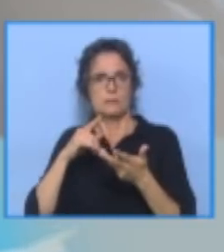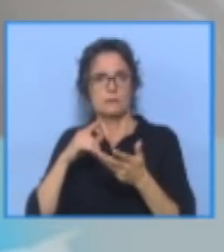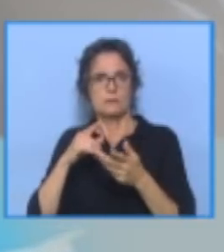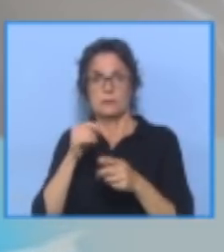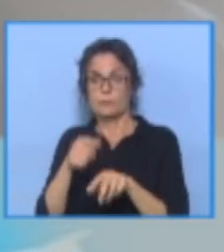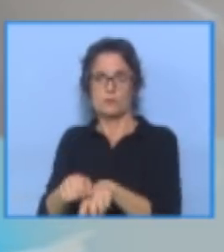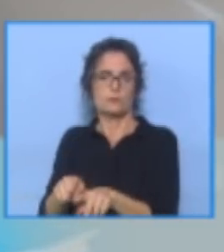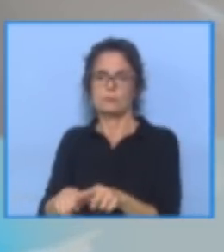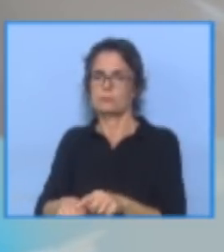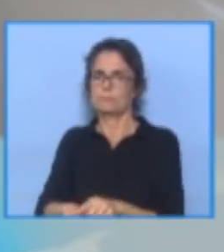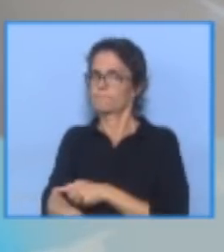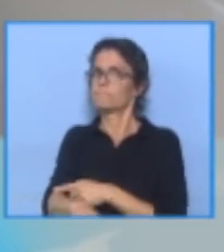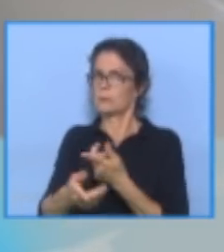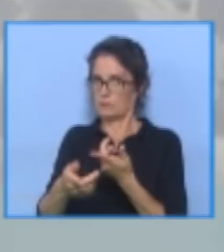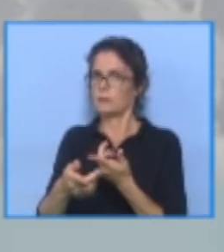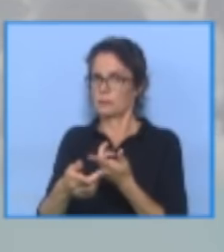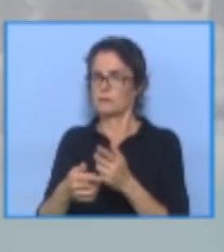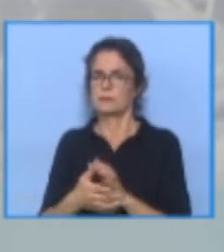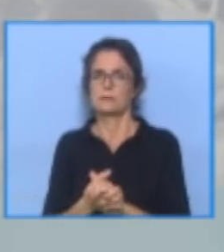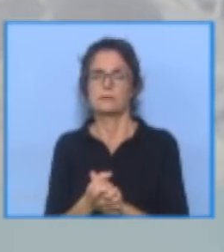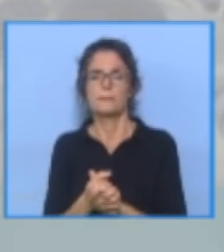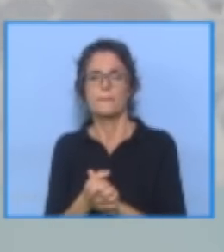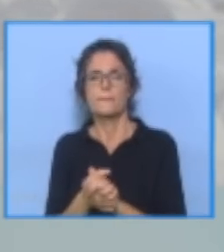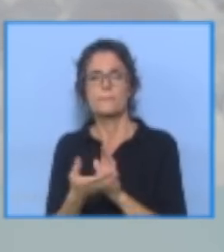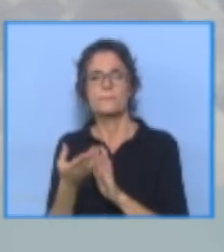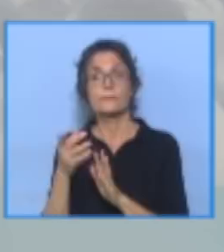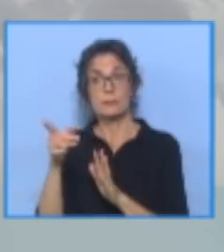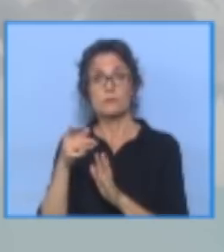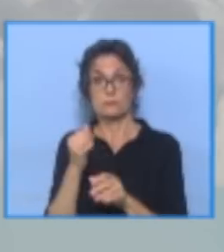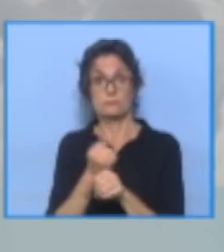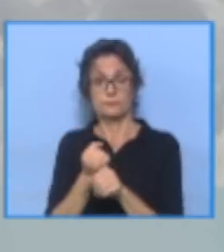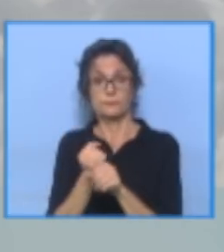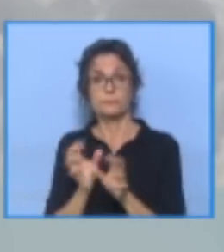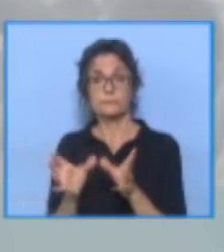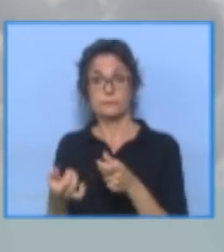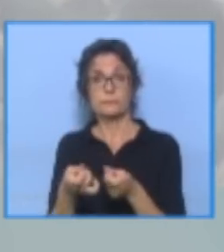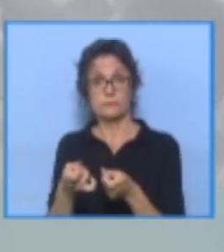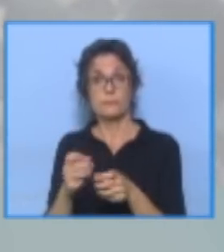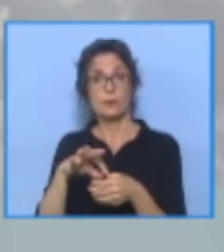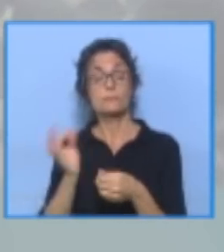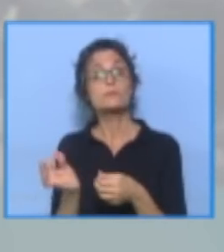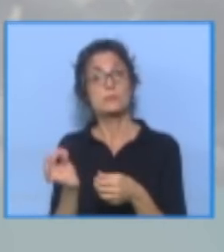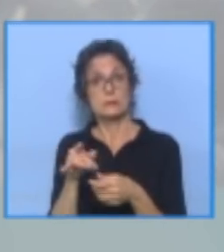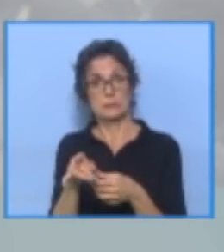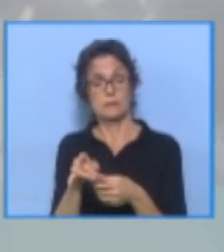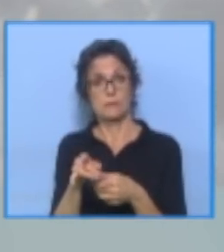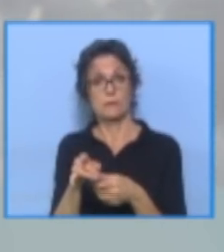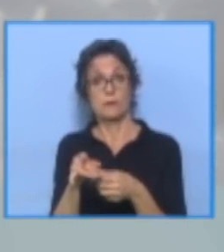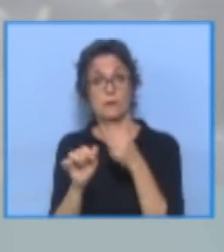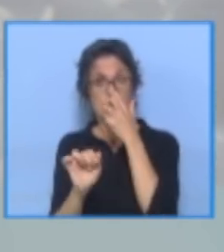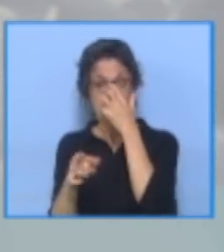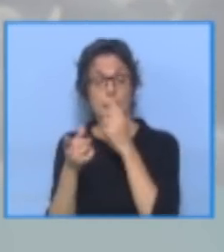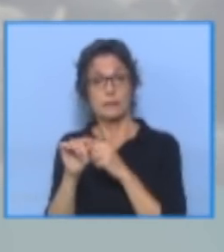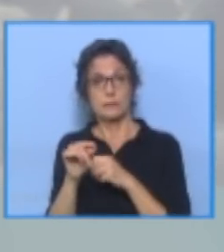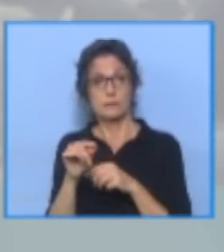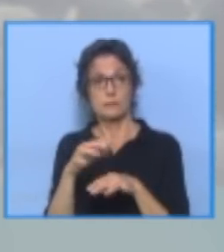há excessos a lamentar como em toda a parte. Félix colabora numa organização, a Fundação Ajuda a Igreja que Sofre, onde o tema da